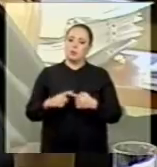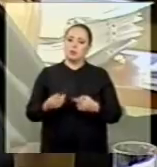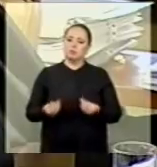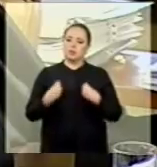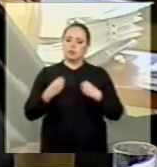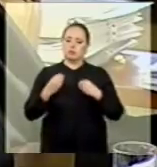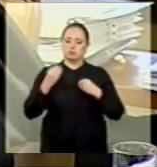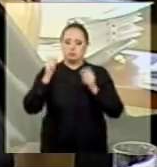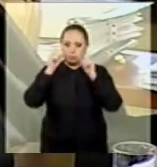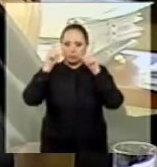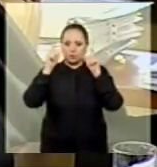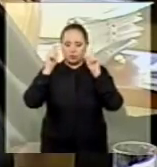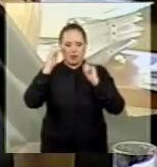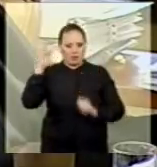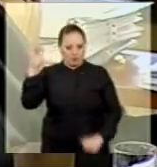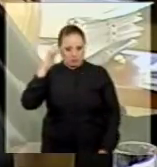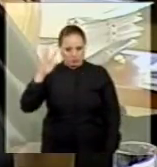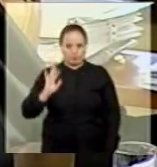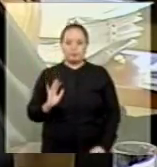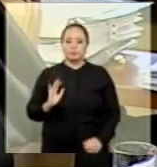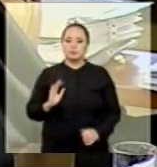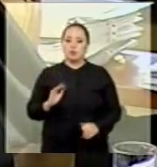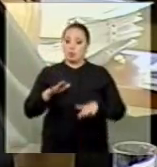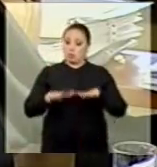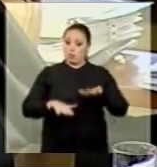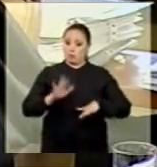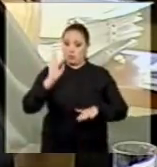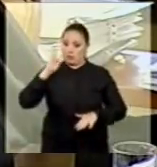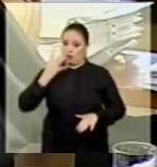refletir. A partir desta decisão que venhamos a tomar,